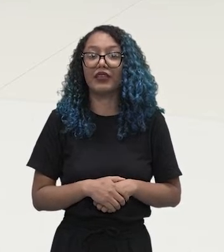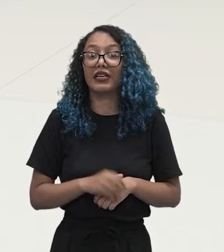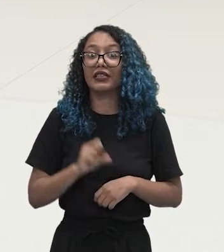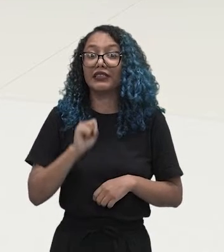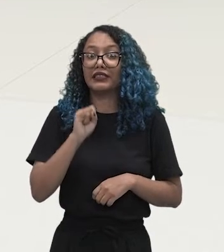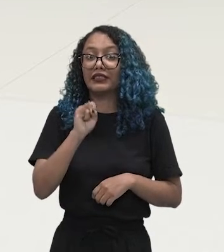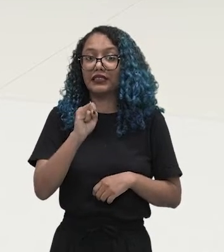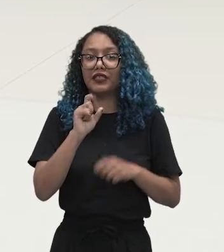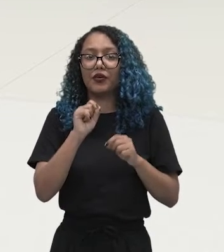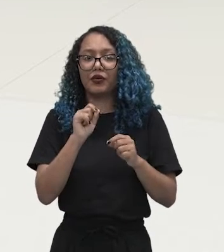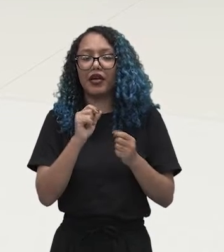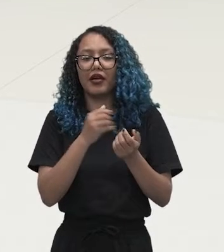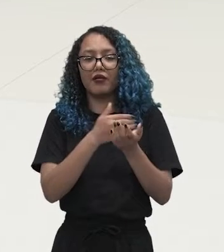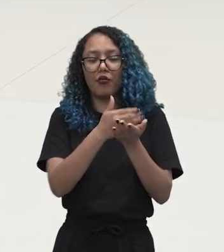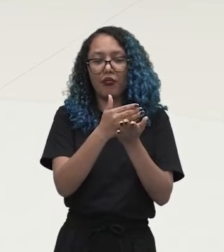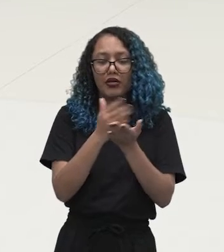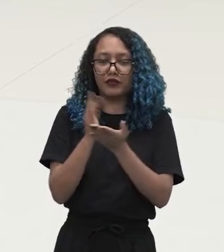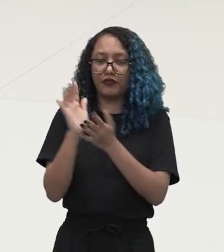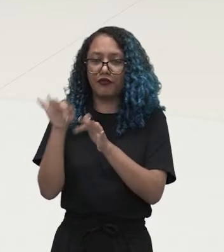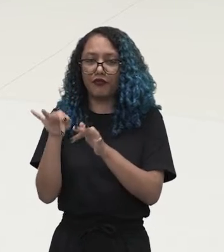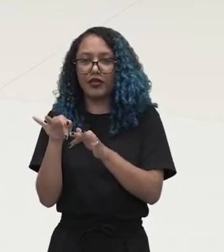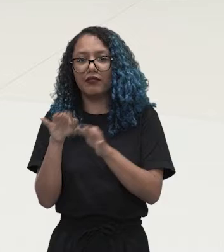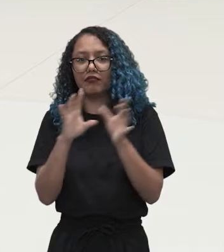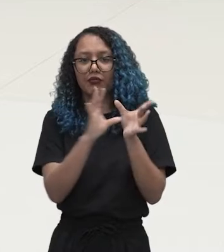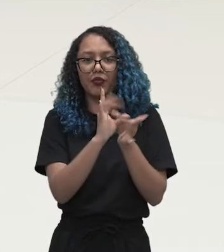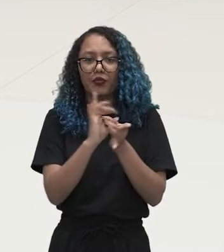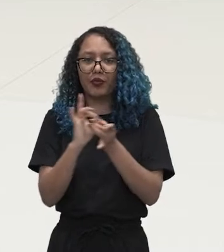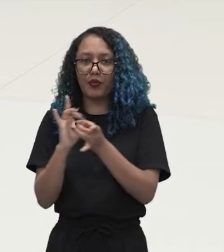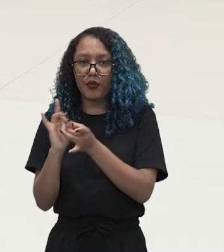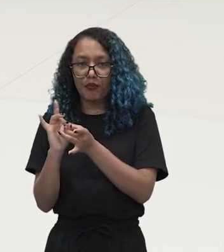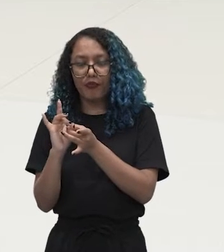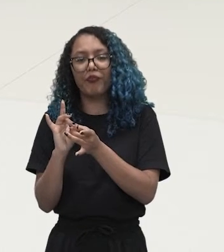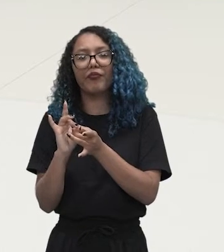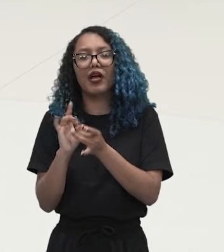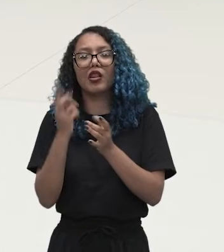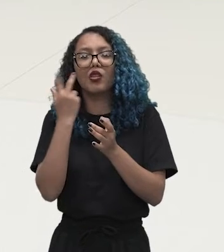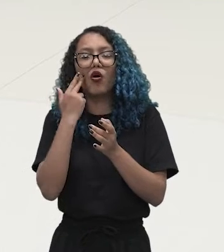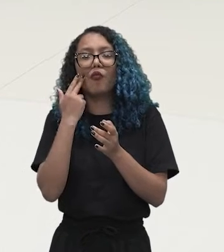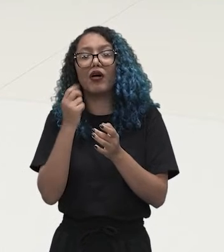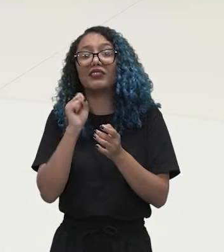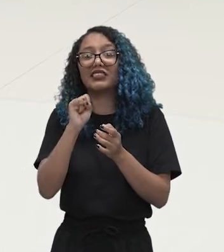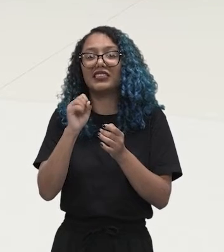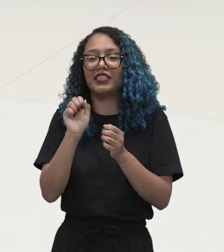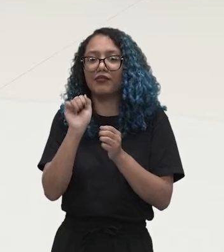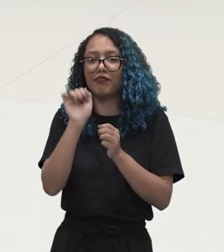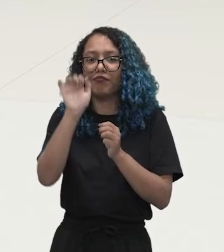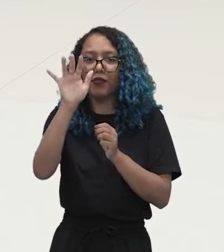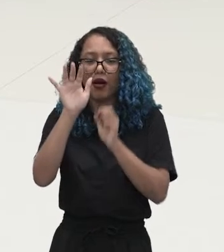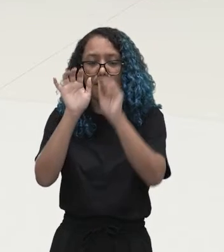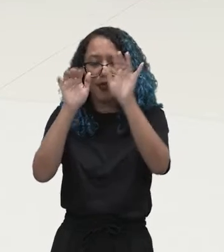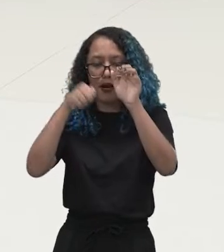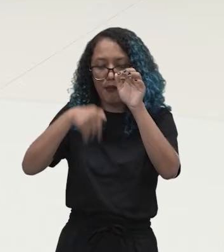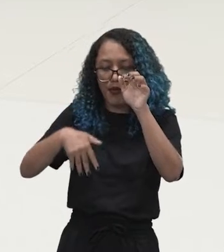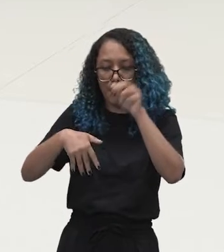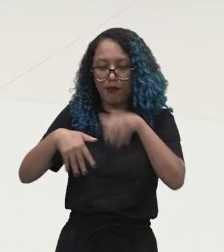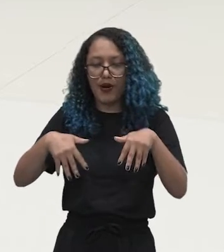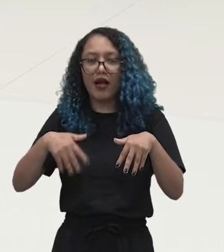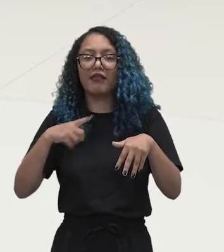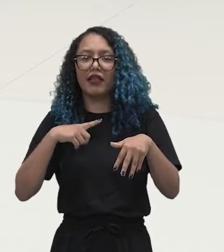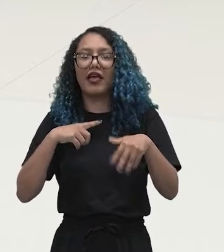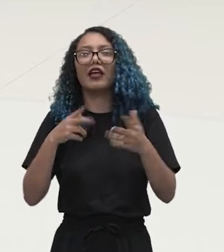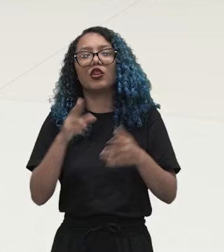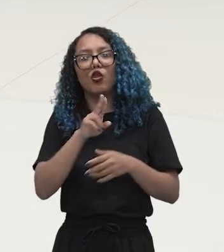de cadeia normal. Se tem mais do que 2 extremidades livres, ela é chamada de cadeia ramificada. Vamos estudar com